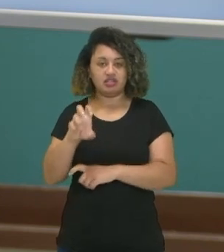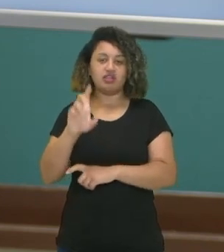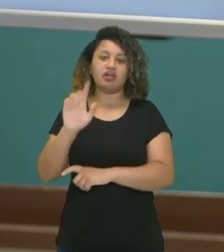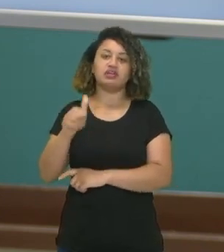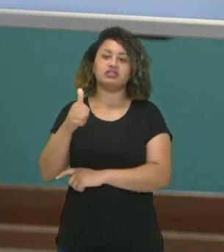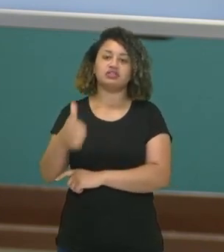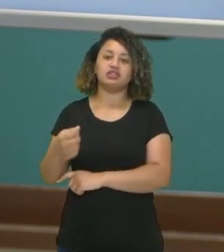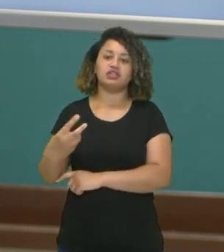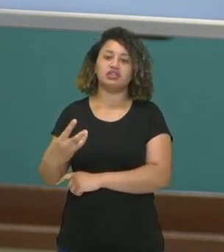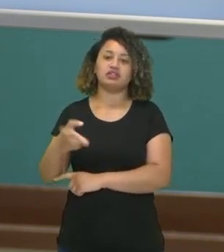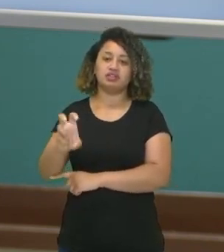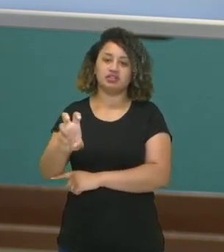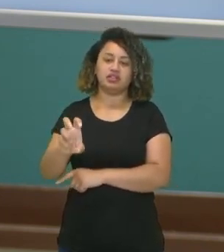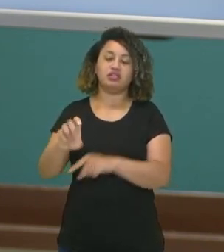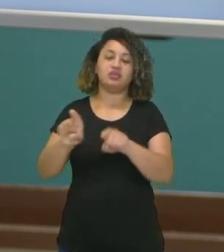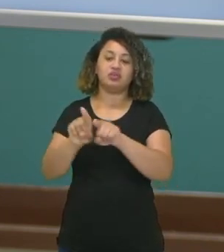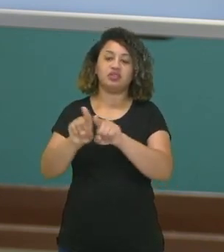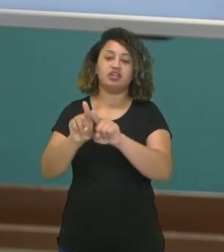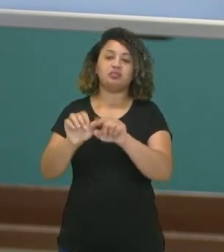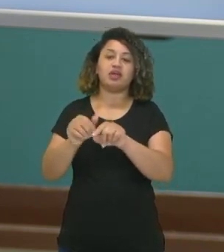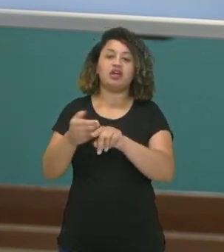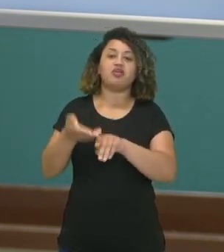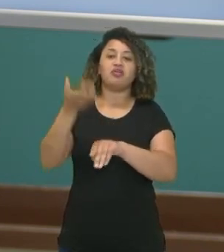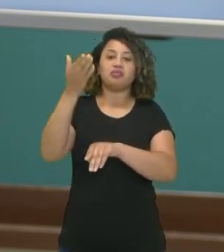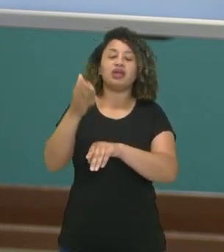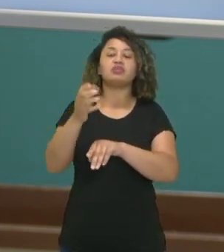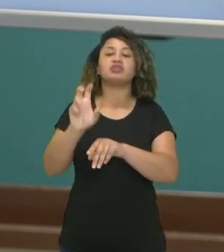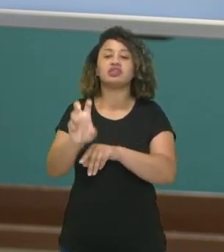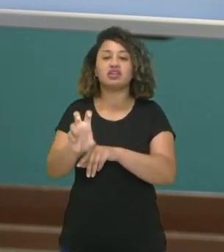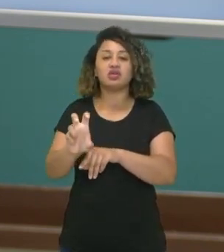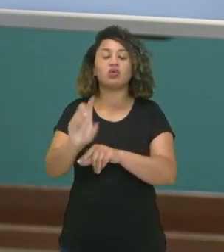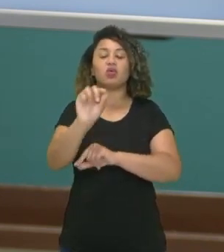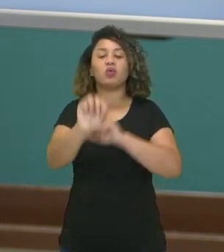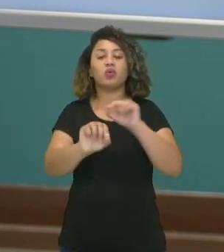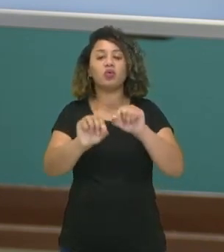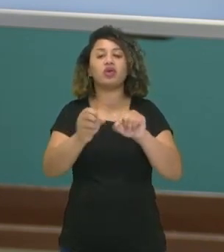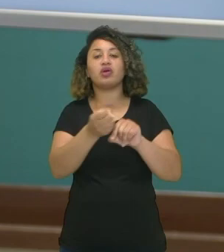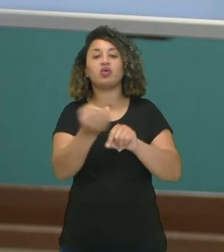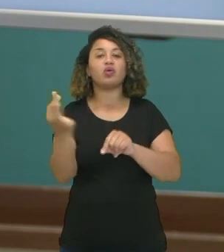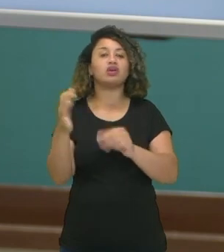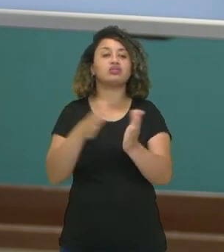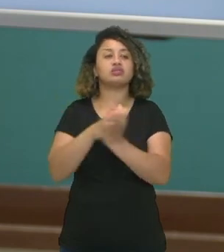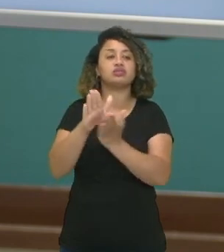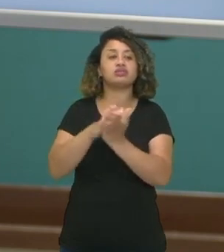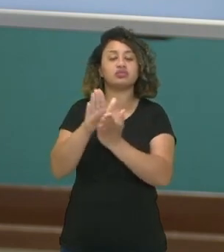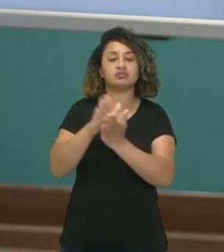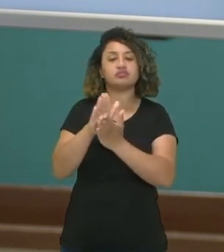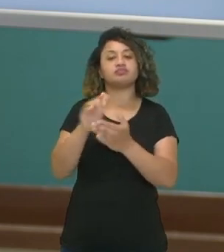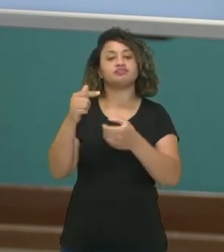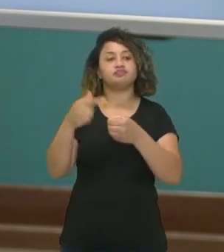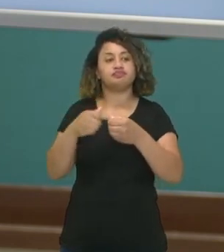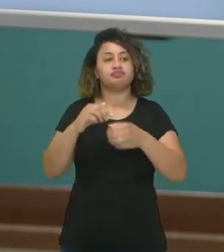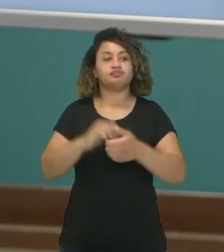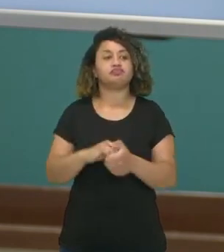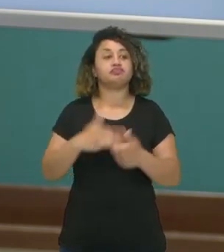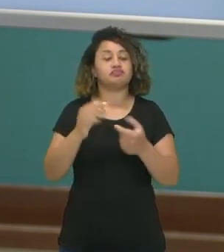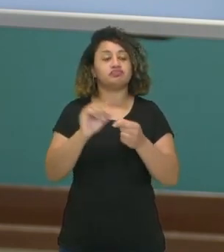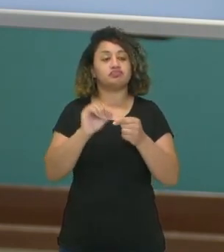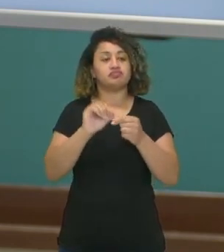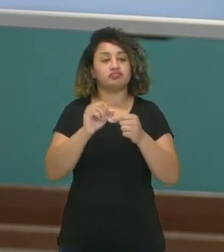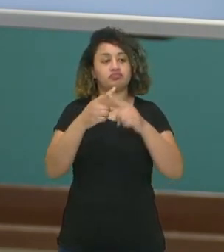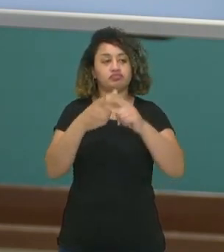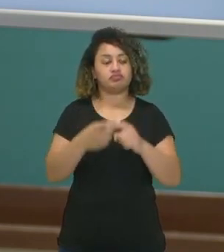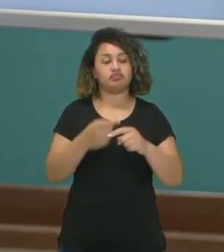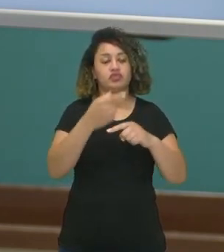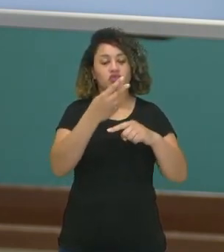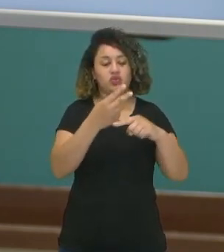aumentar também 5 vezes o consumo de combustível, ok? Então, fazendo a